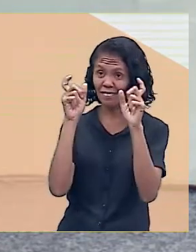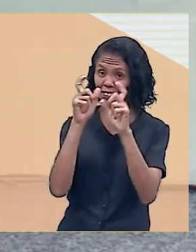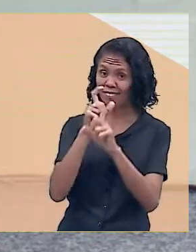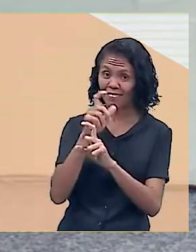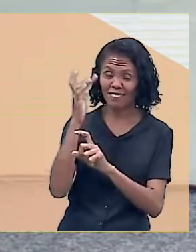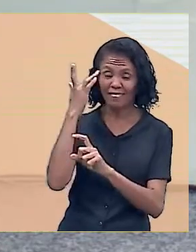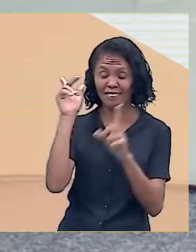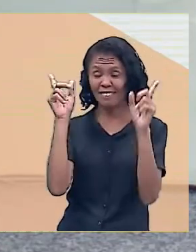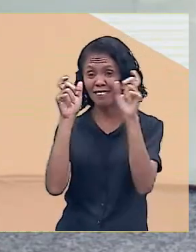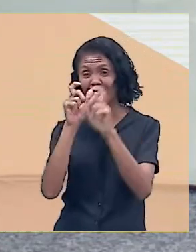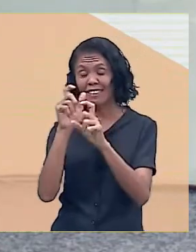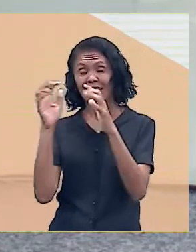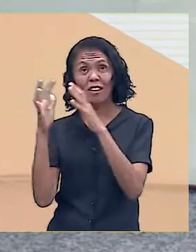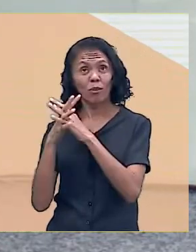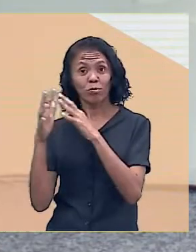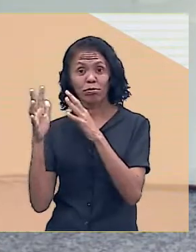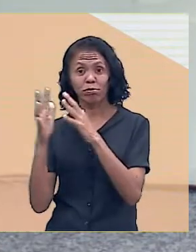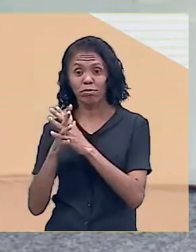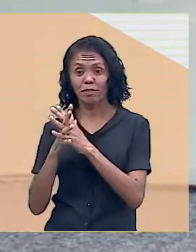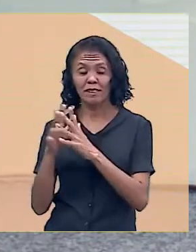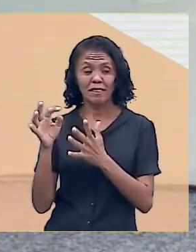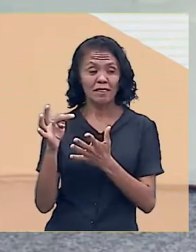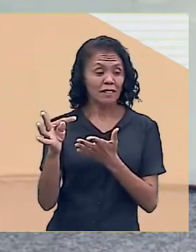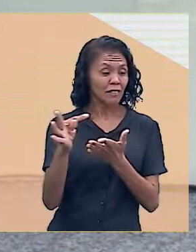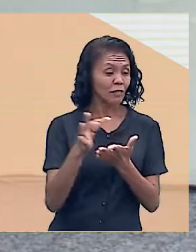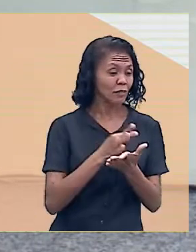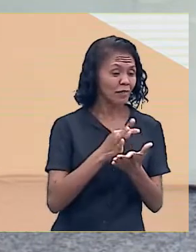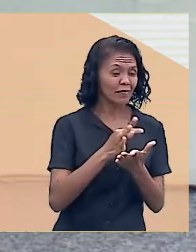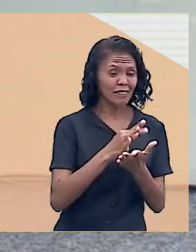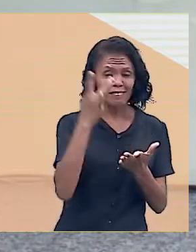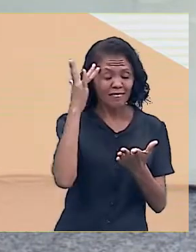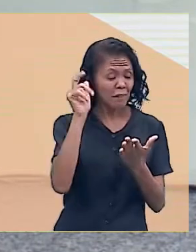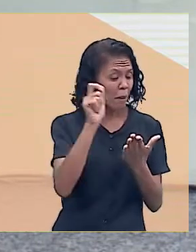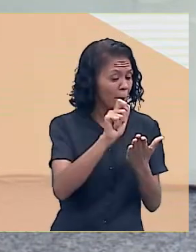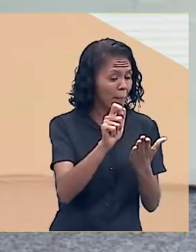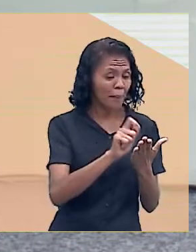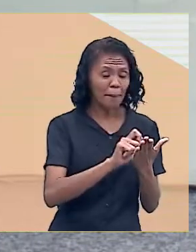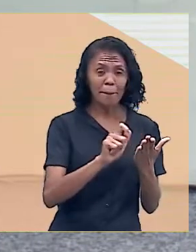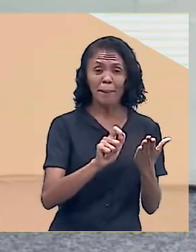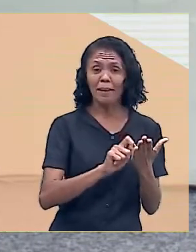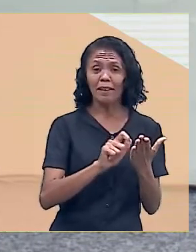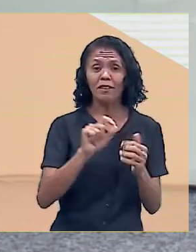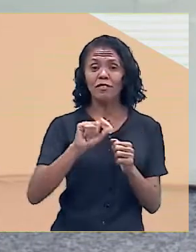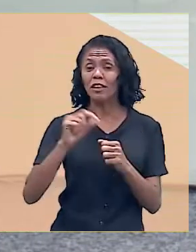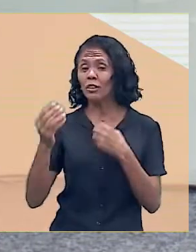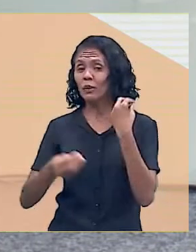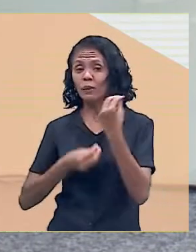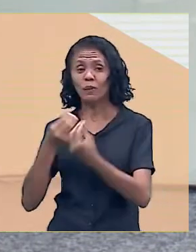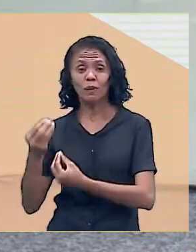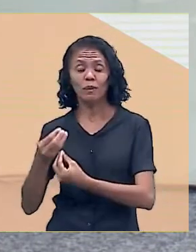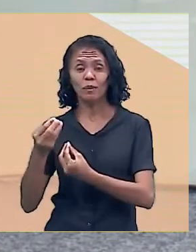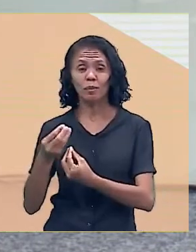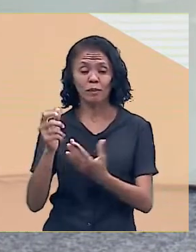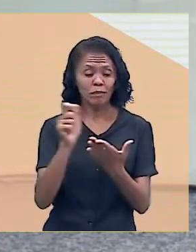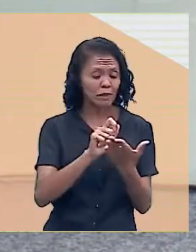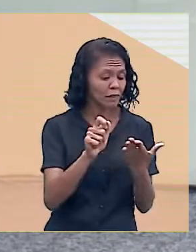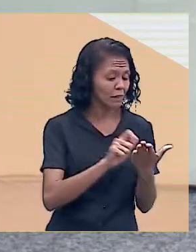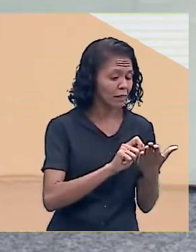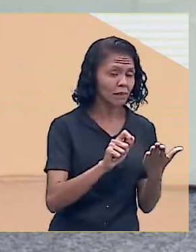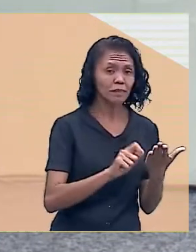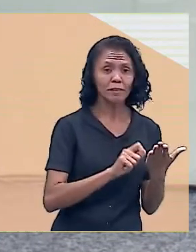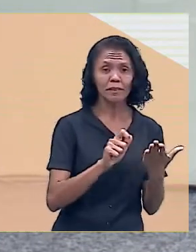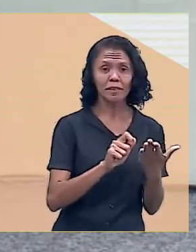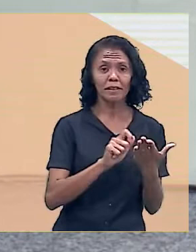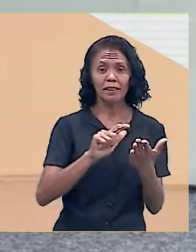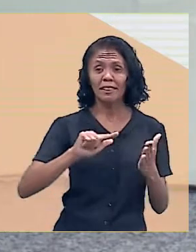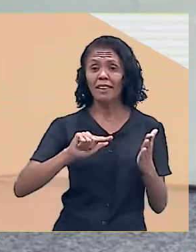se eu não tiver o que falar naquele texto se não tiver repertório constituído o que fazer como eu vou me expressar como é que